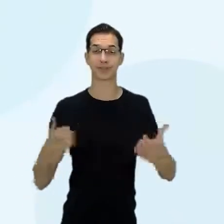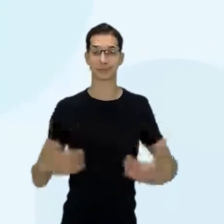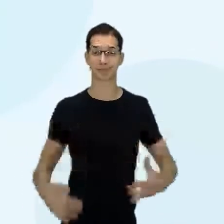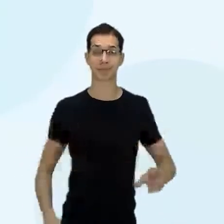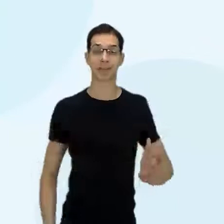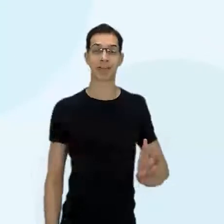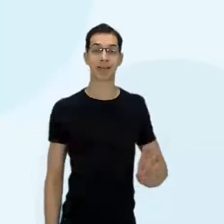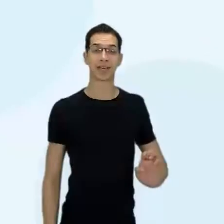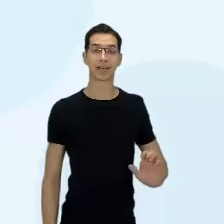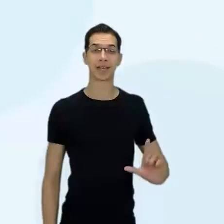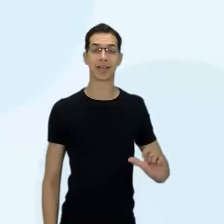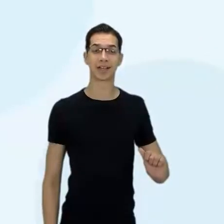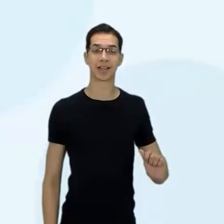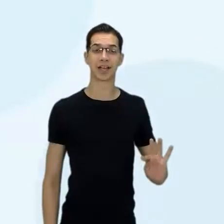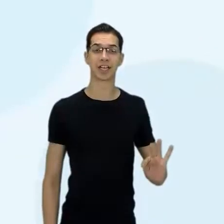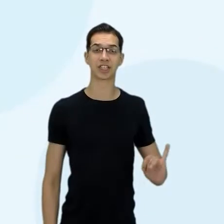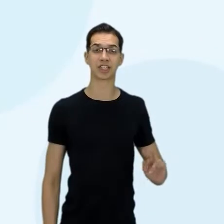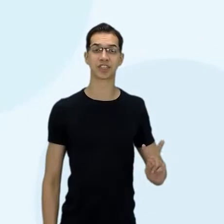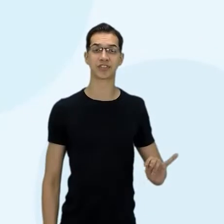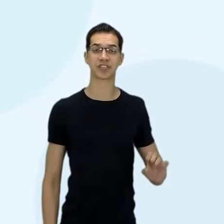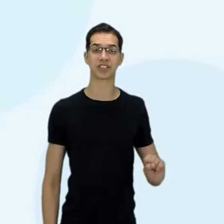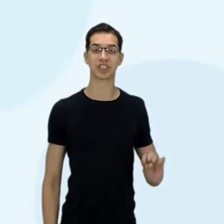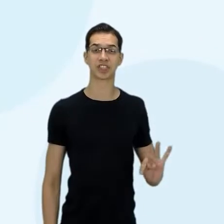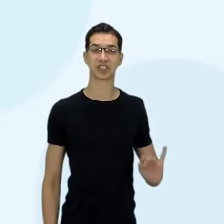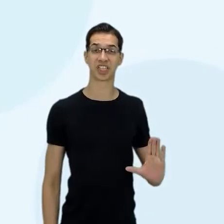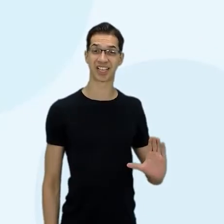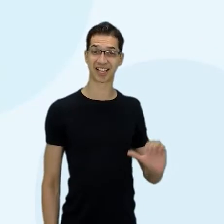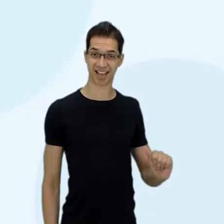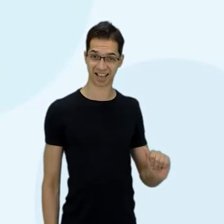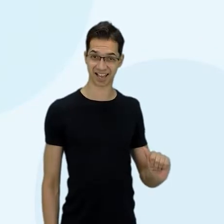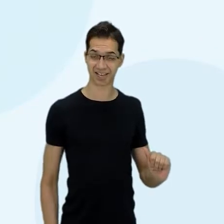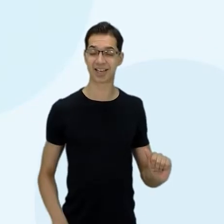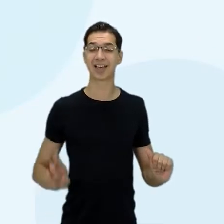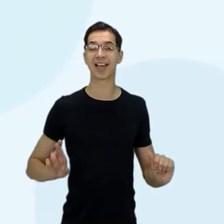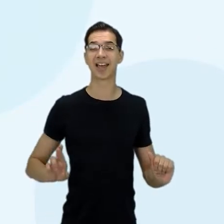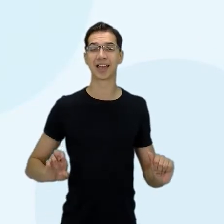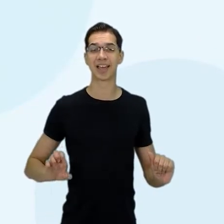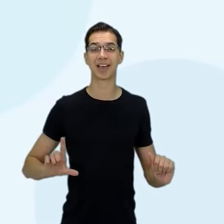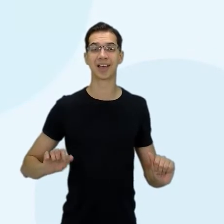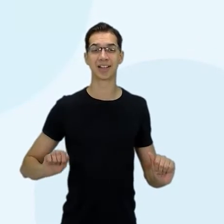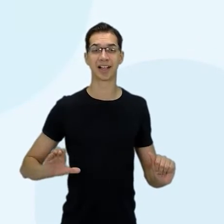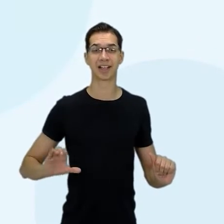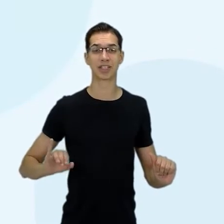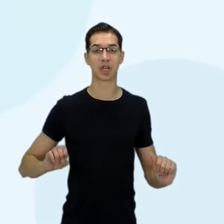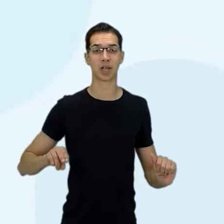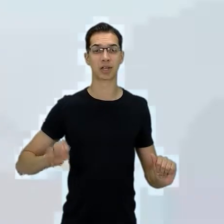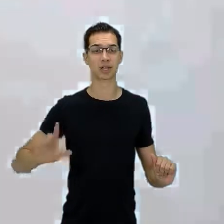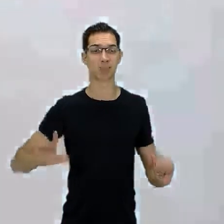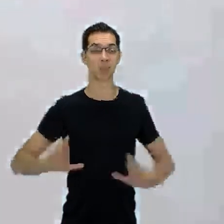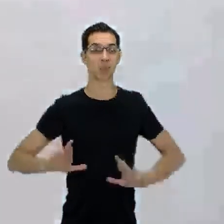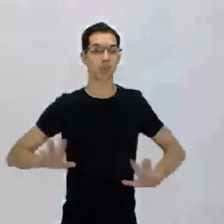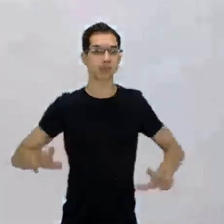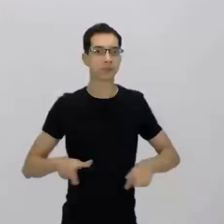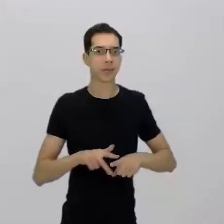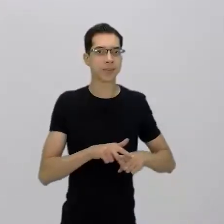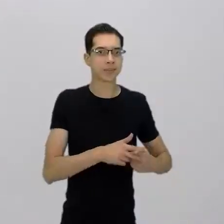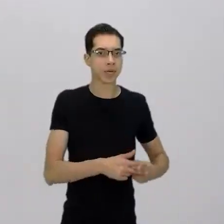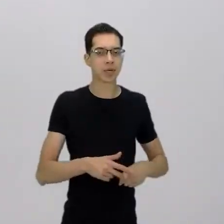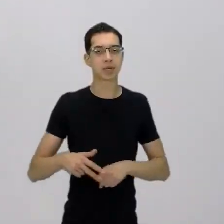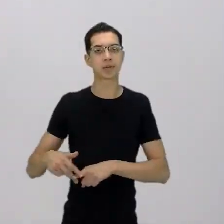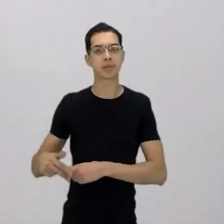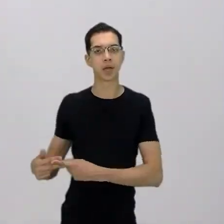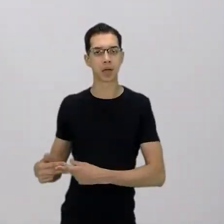relativística com mecânica relacional, tá bom? É o primeiro ponto que eu determinaria aqui como